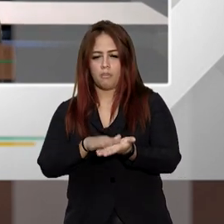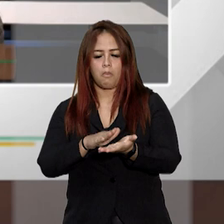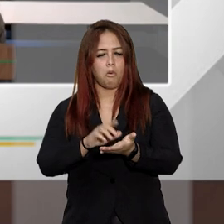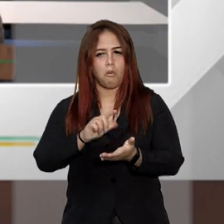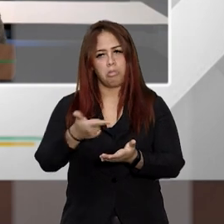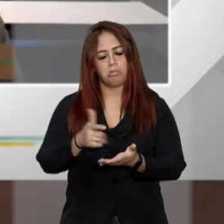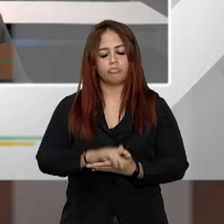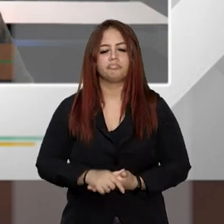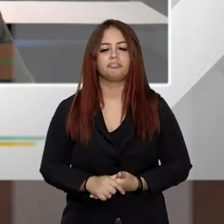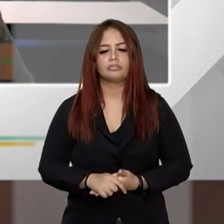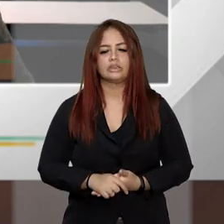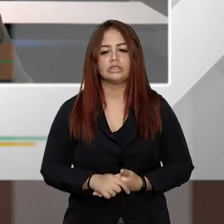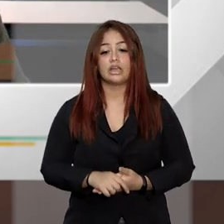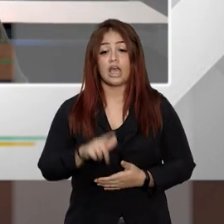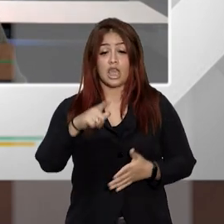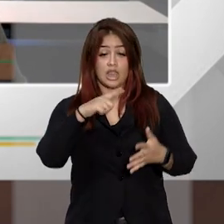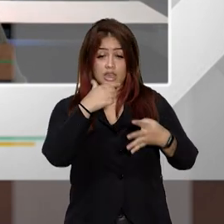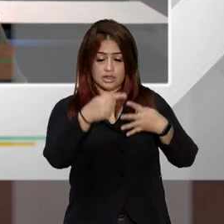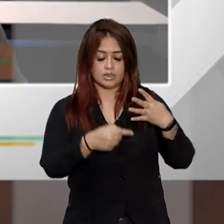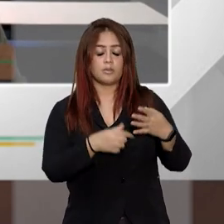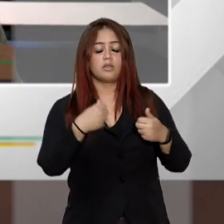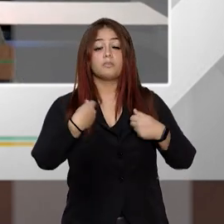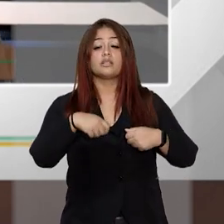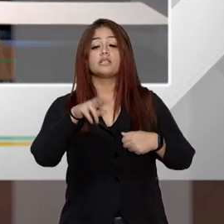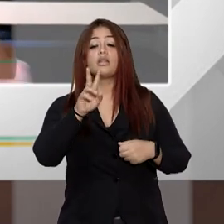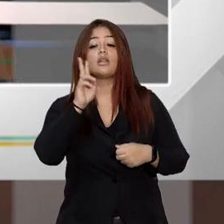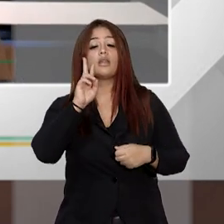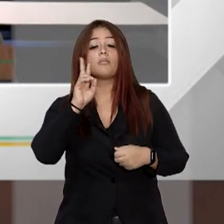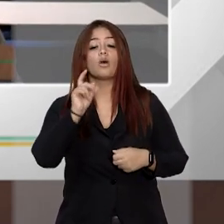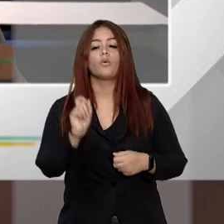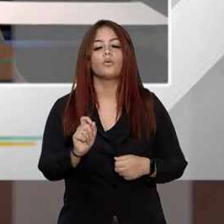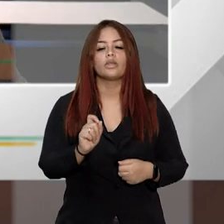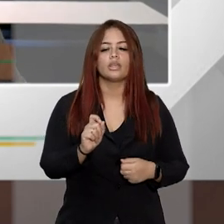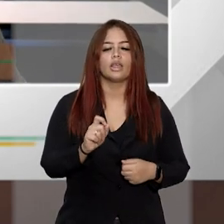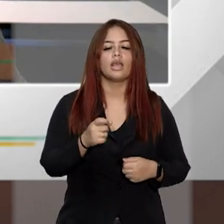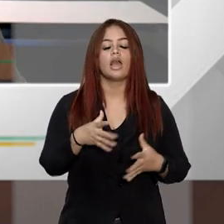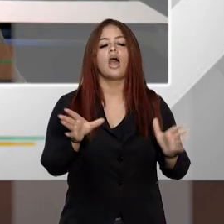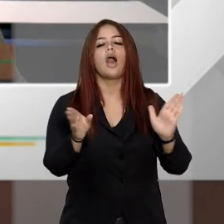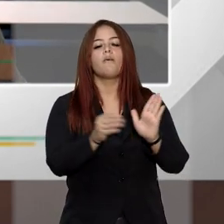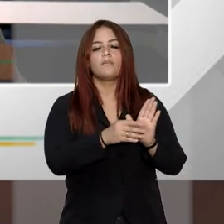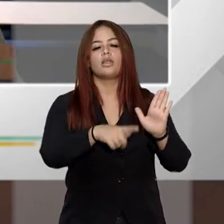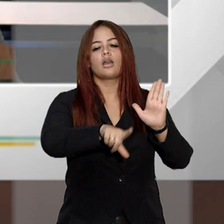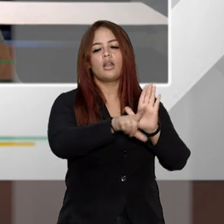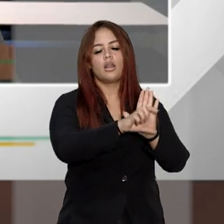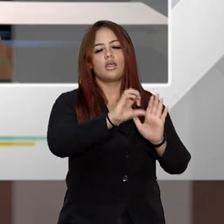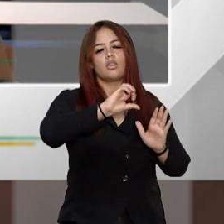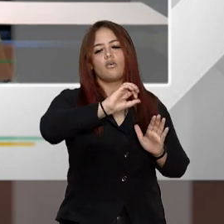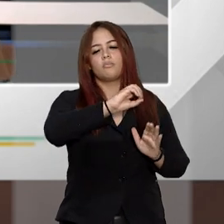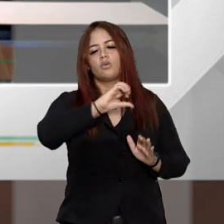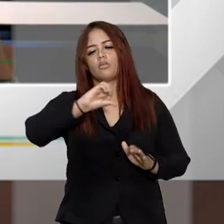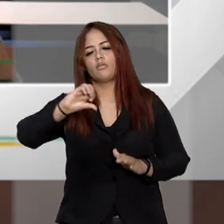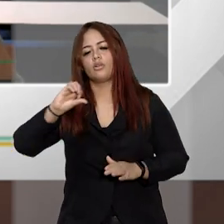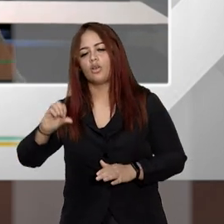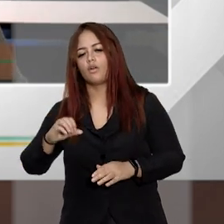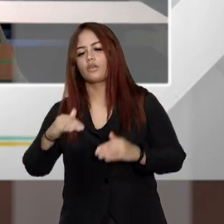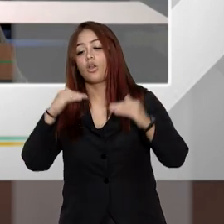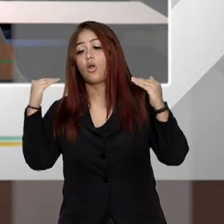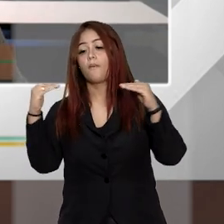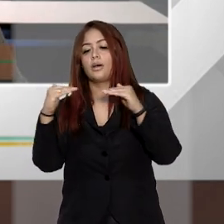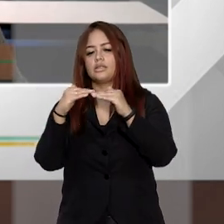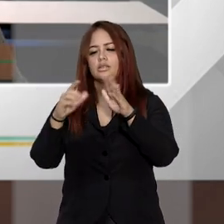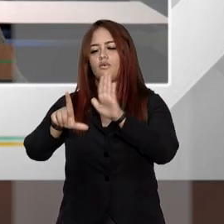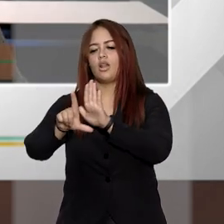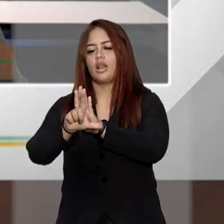Aí, nesse ponto, nesse aspecto, a gente tem que lembrar o seguinte: a gente vai aplicar a Lei 9.099 no que for compatível com a